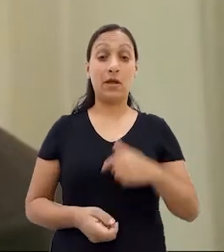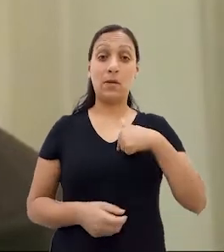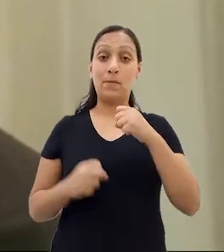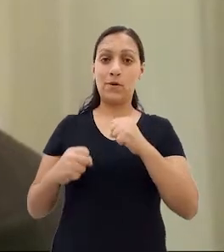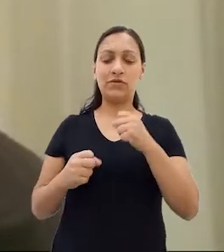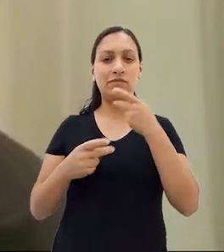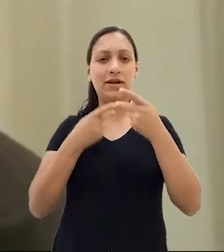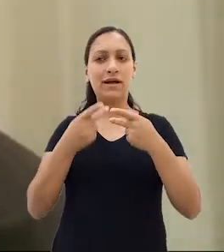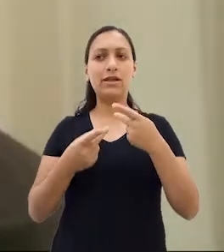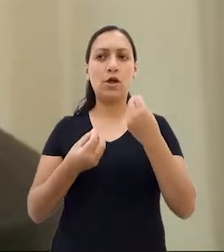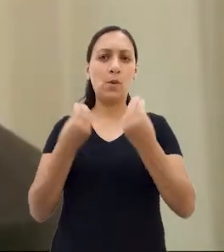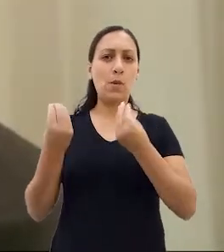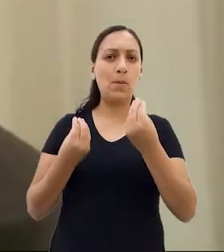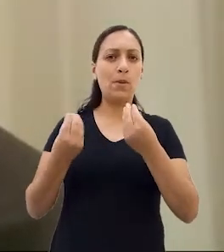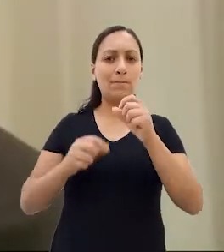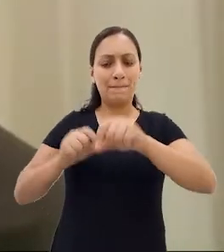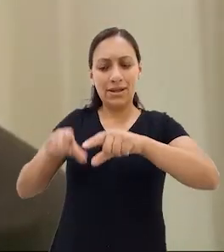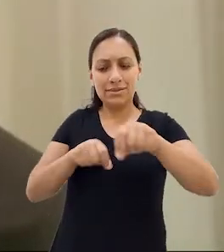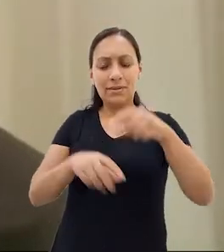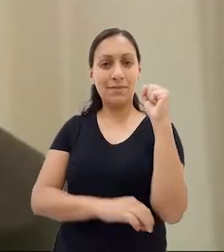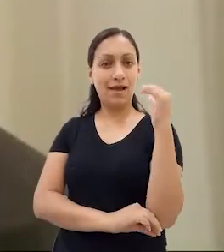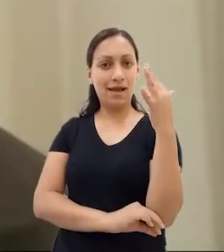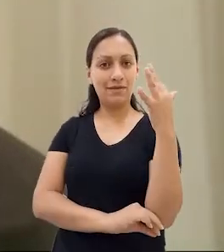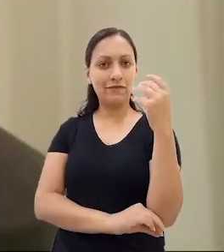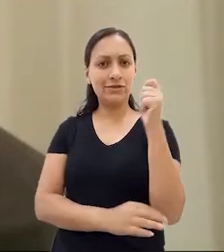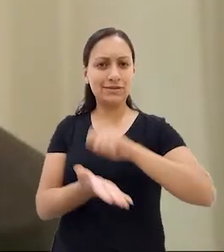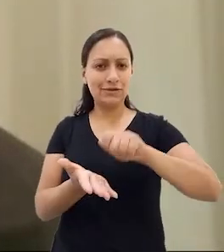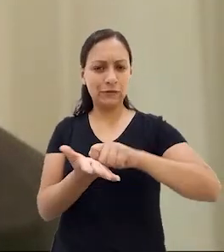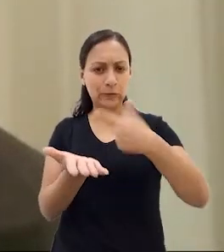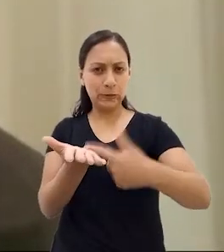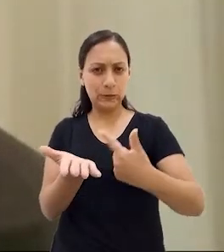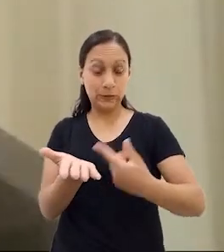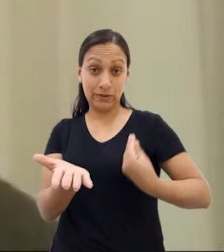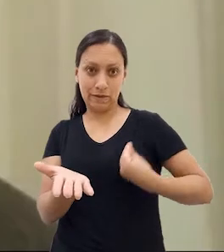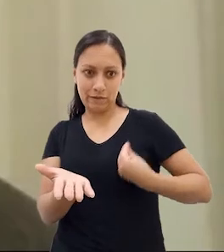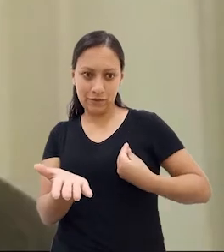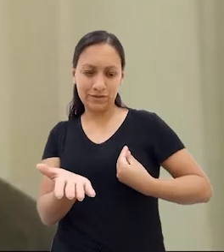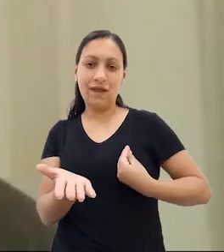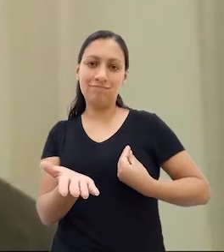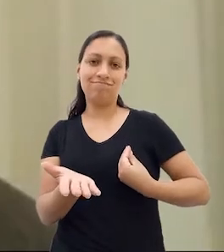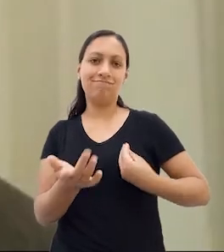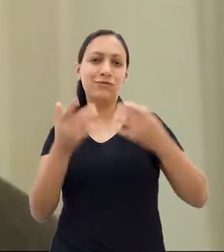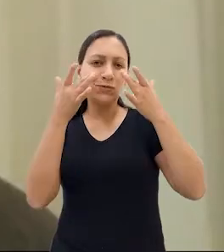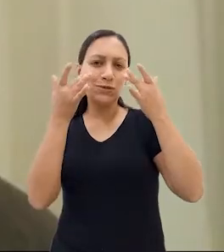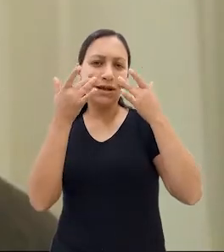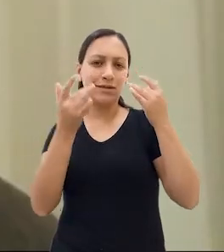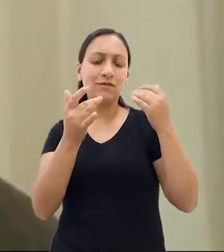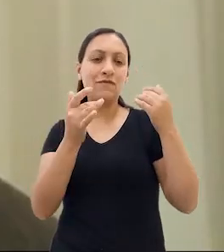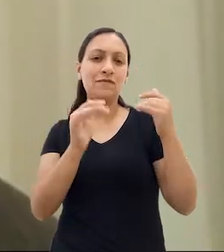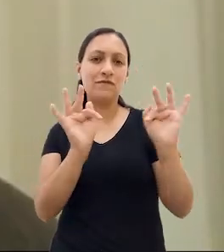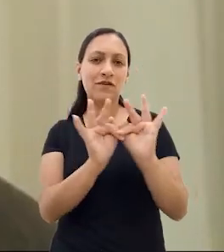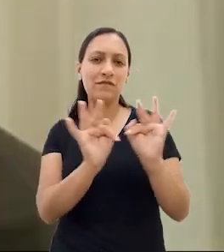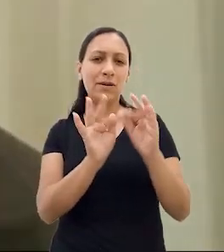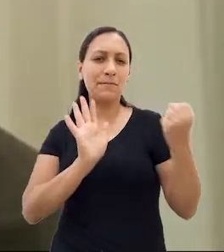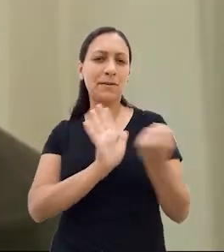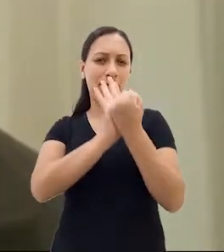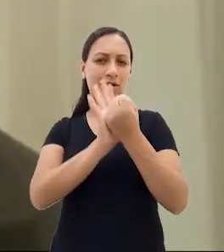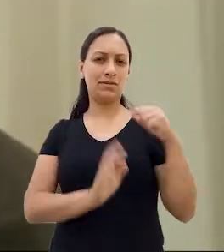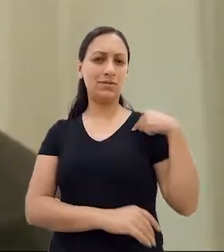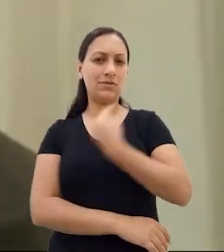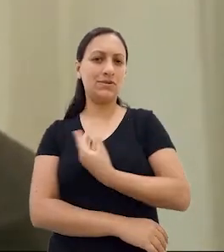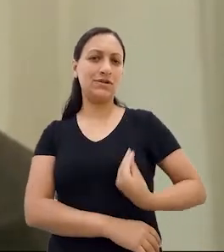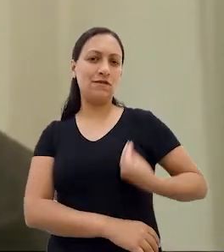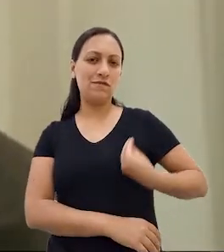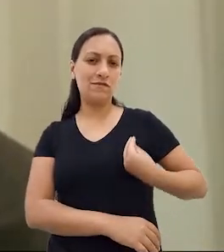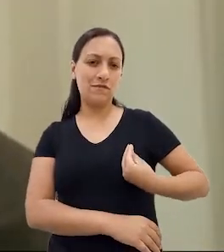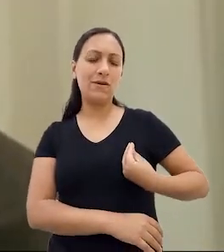árvore e escrever um livro na vida, com certeza tocar no Teatro Fevale é uma marca que ecoa até hoje em nossas carreiras, né? Principalmente